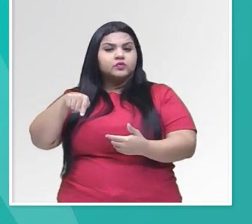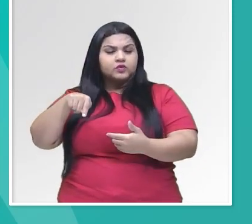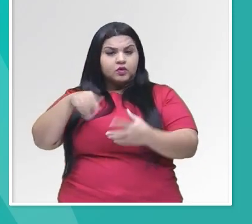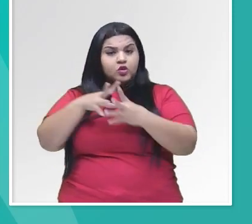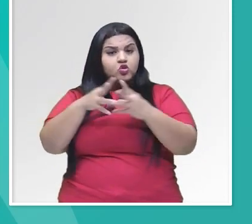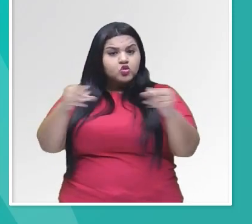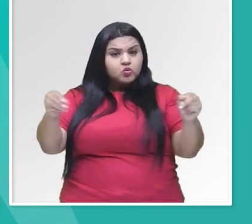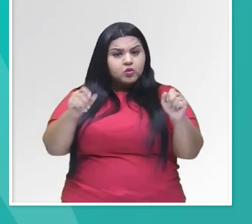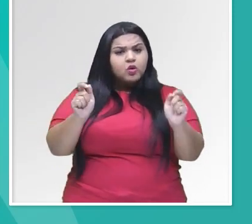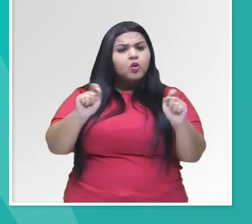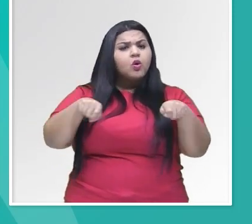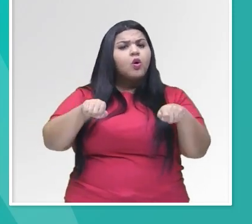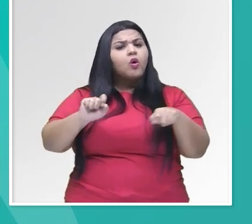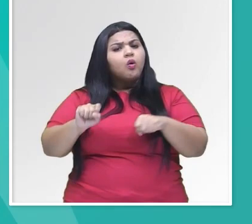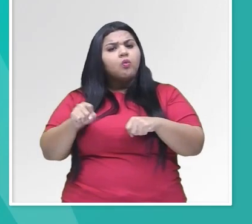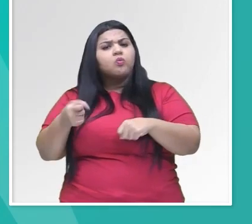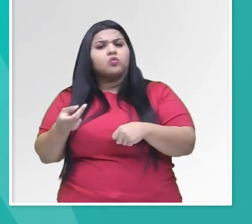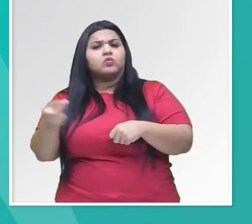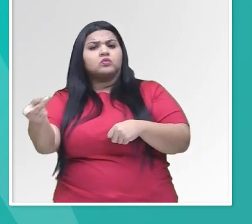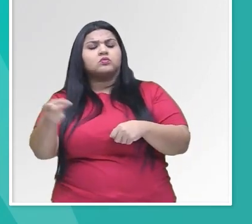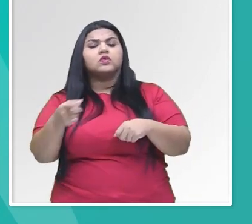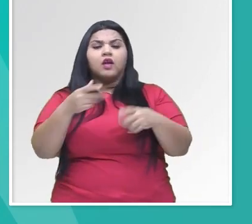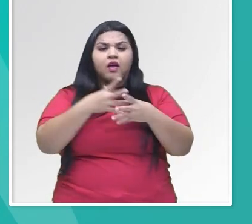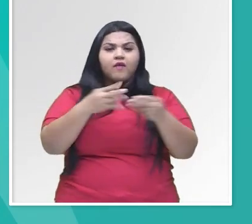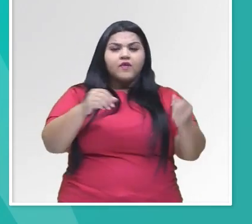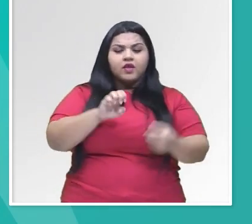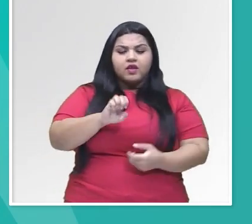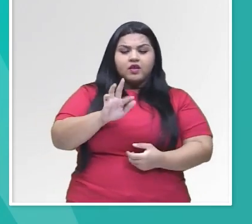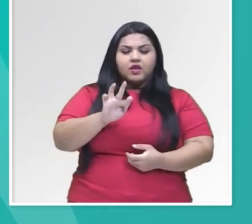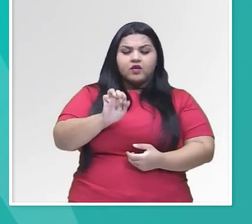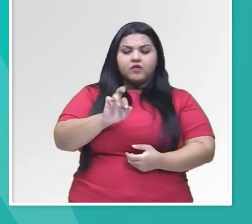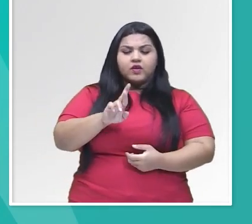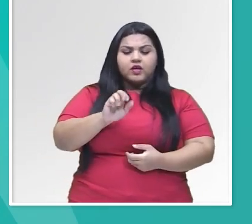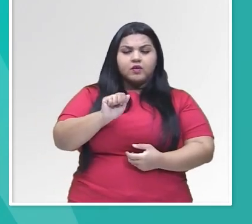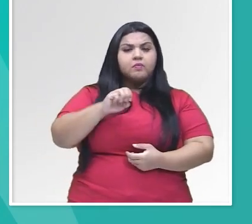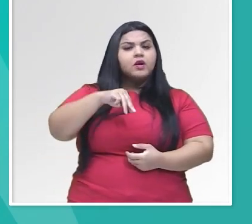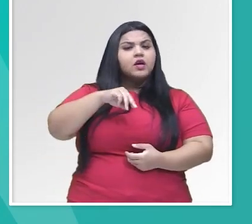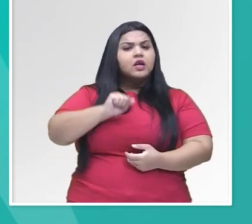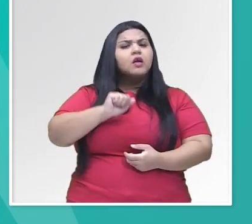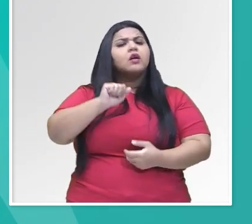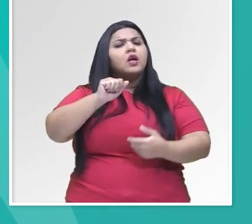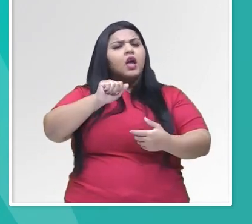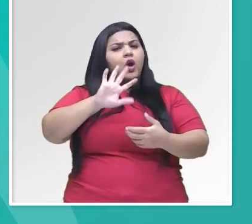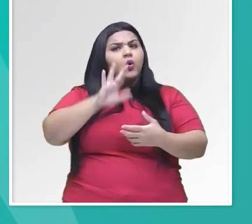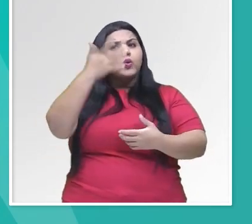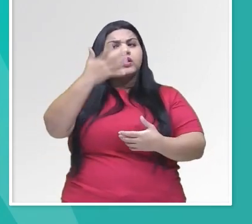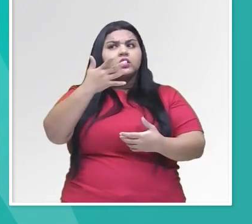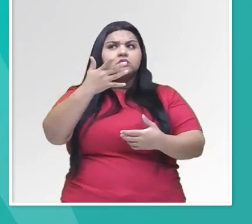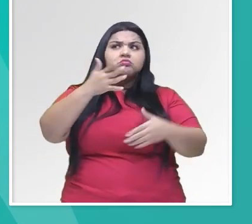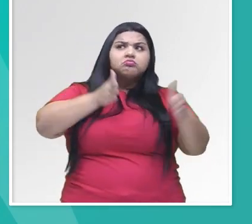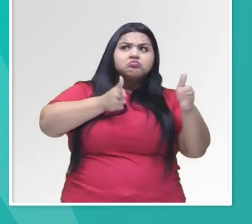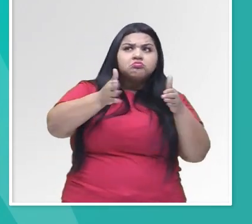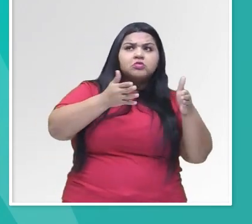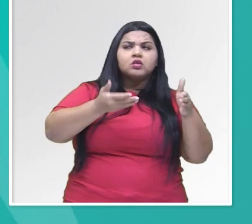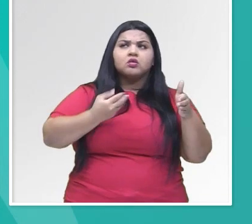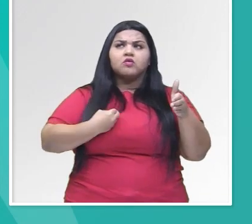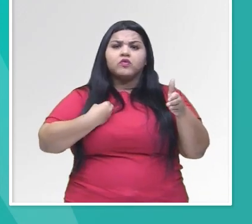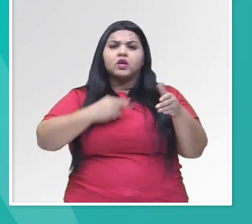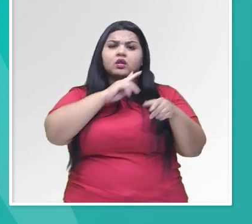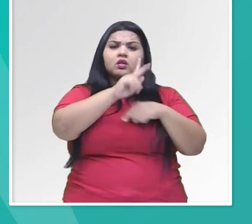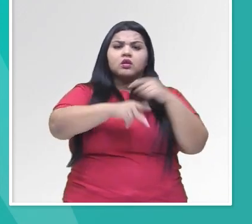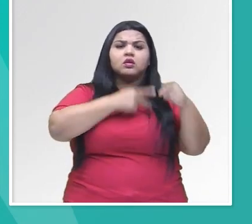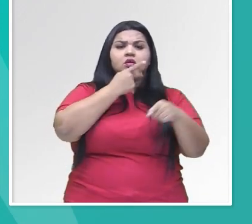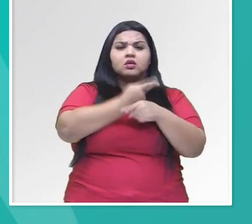ou intensa? O que é efêmera, professora? É aquela convivência que acontece num determinado momento da vida e